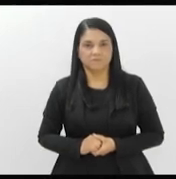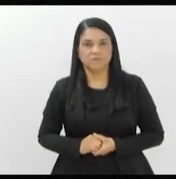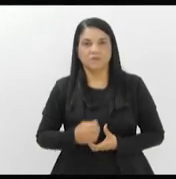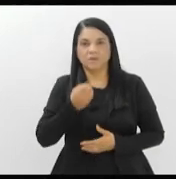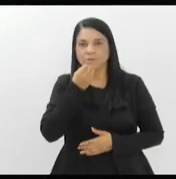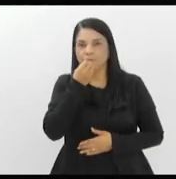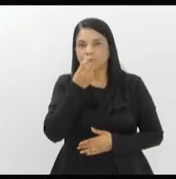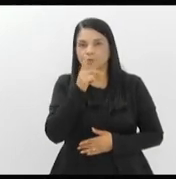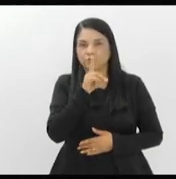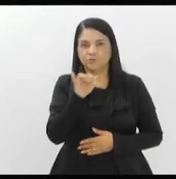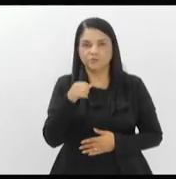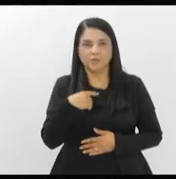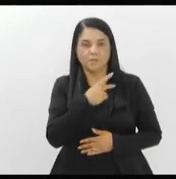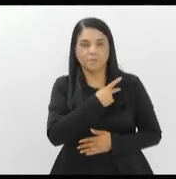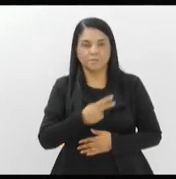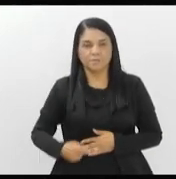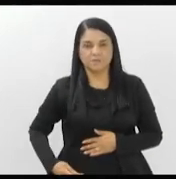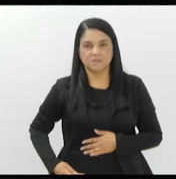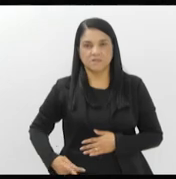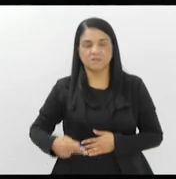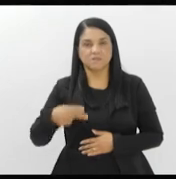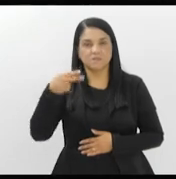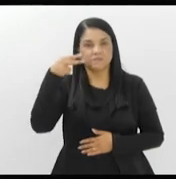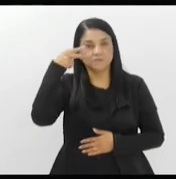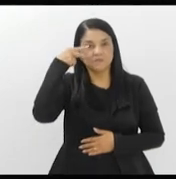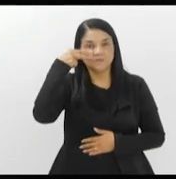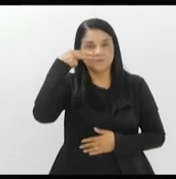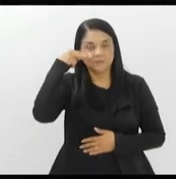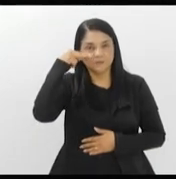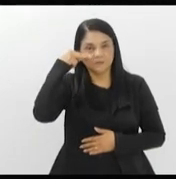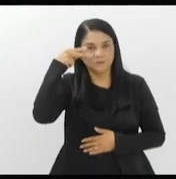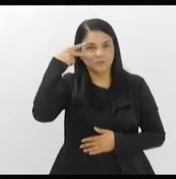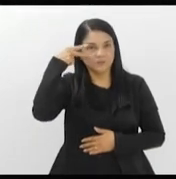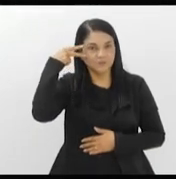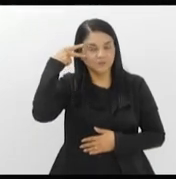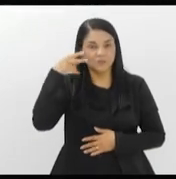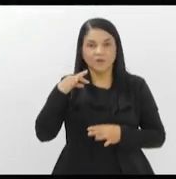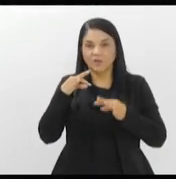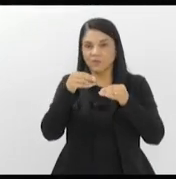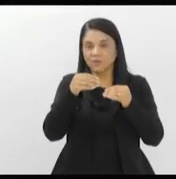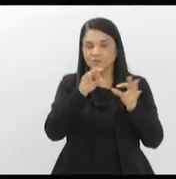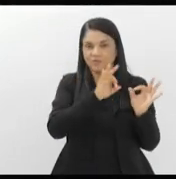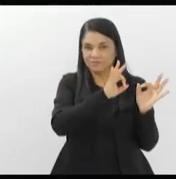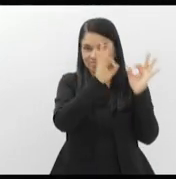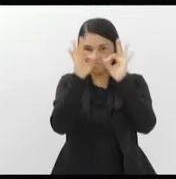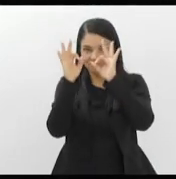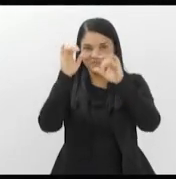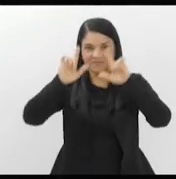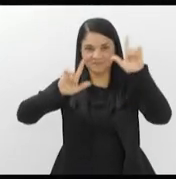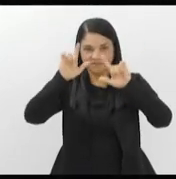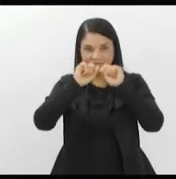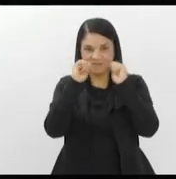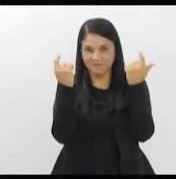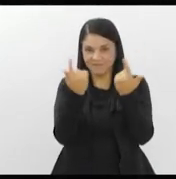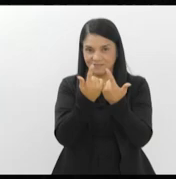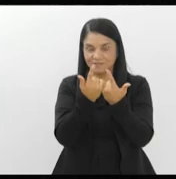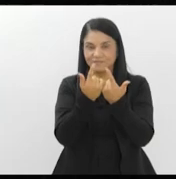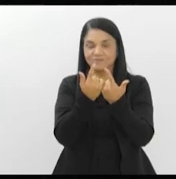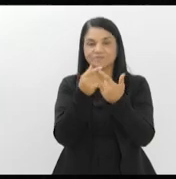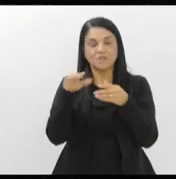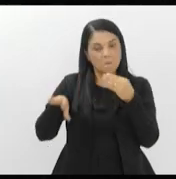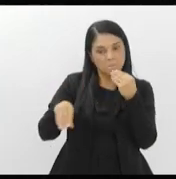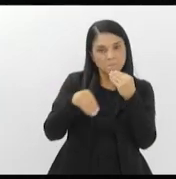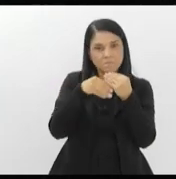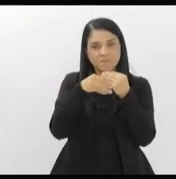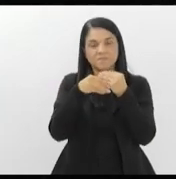Bom dia, presidenta Tia Ju. Bom dia a todos que nos assistem na TV Alerj. Primeiramente, pegando um gancho na fala do